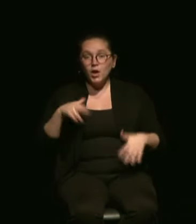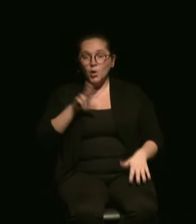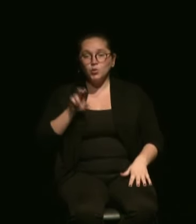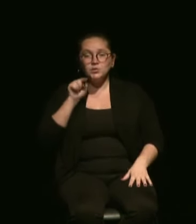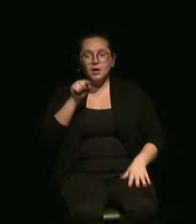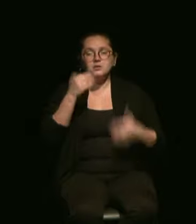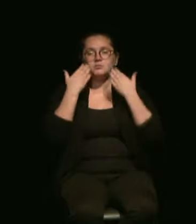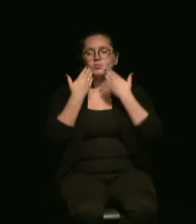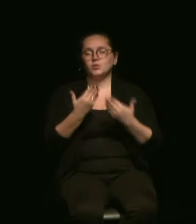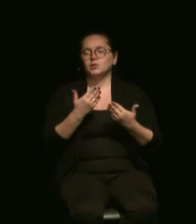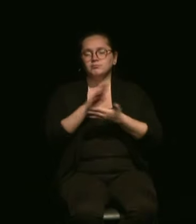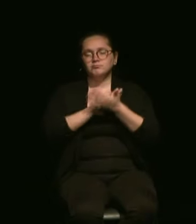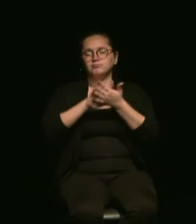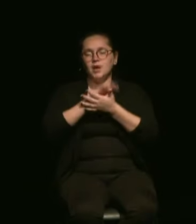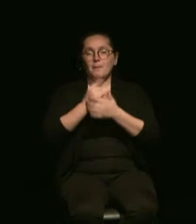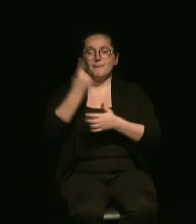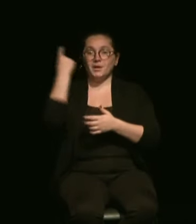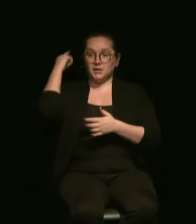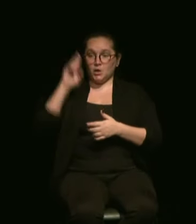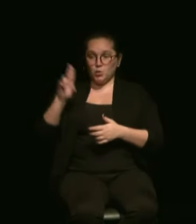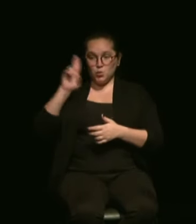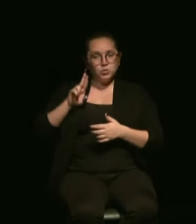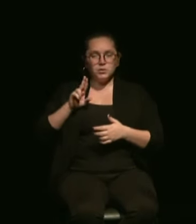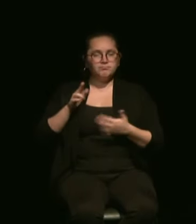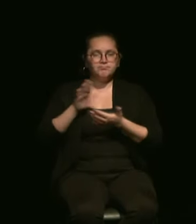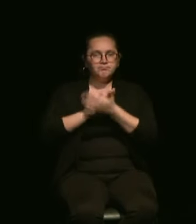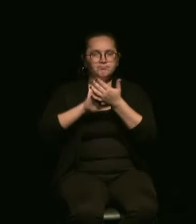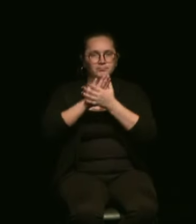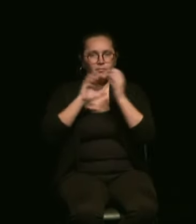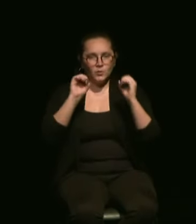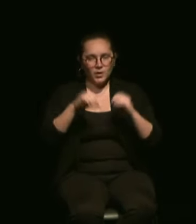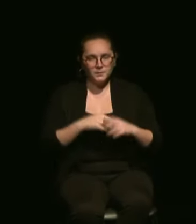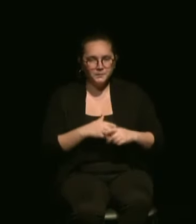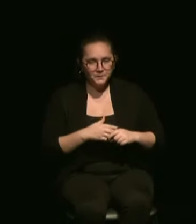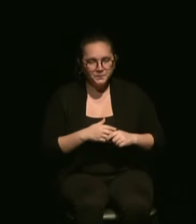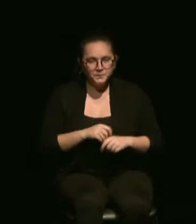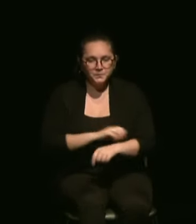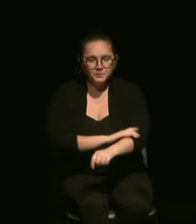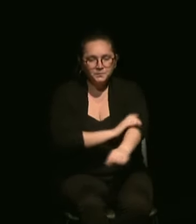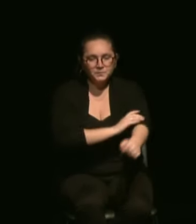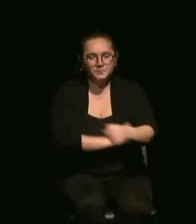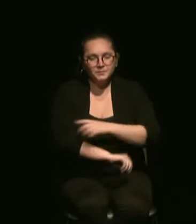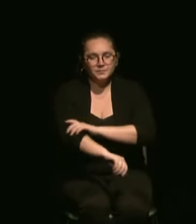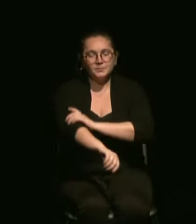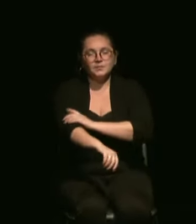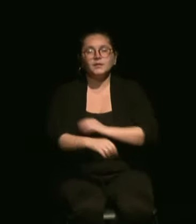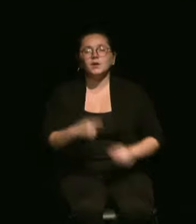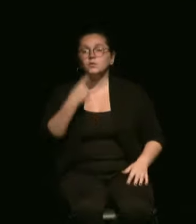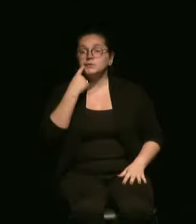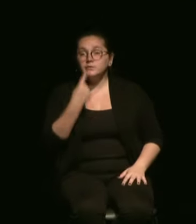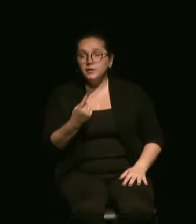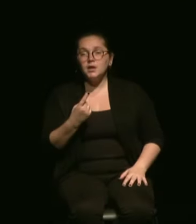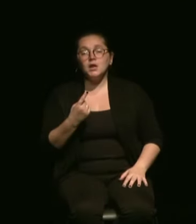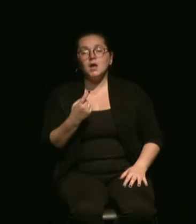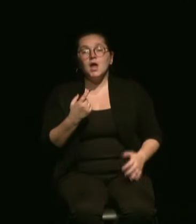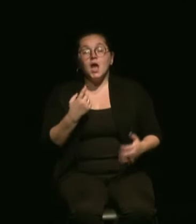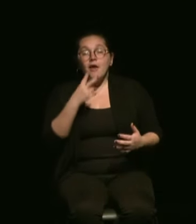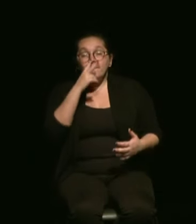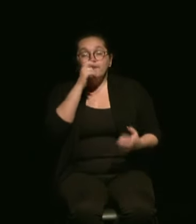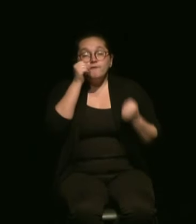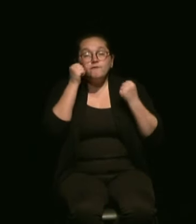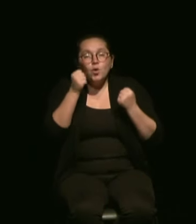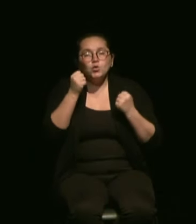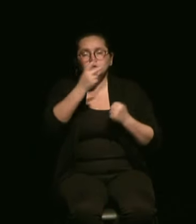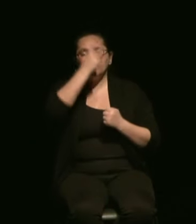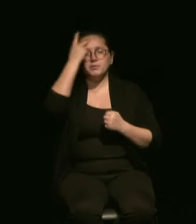no passado. A outra característica... Então, a potência do testemunho oral é uma coisa